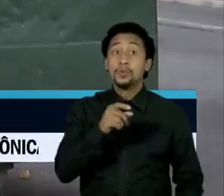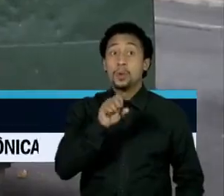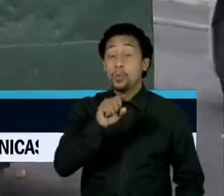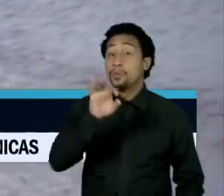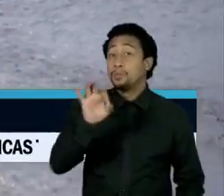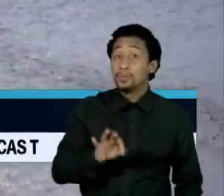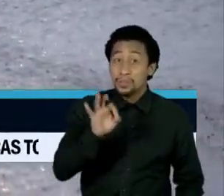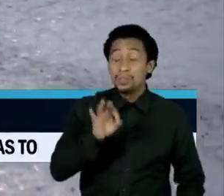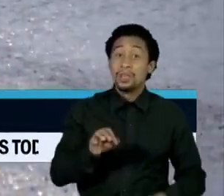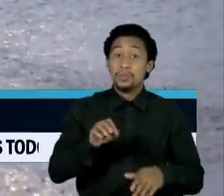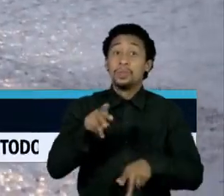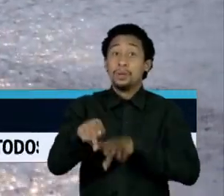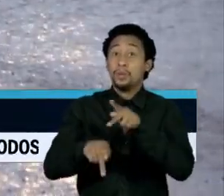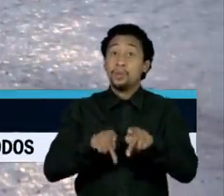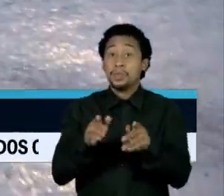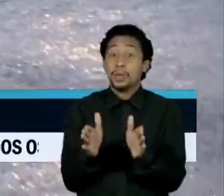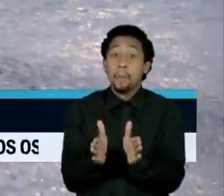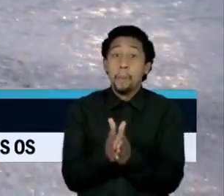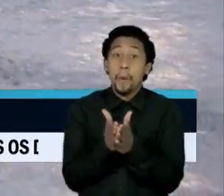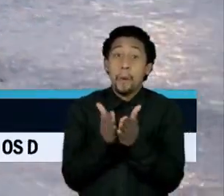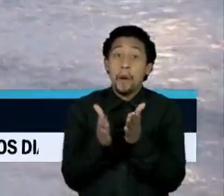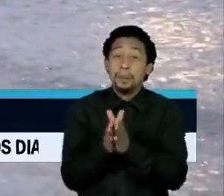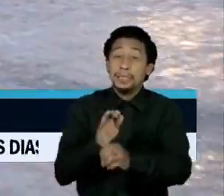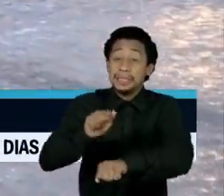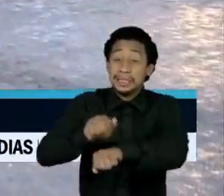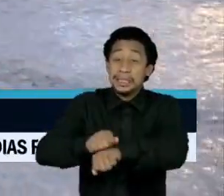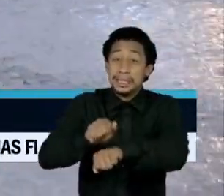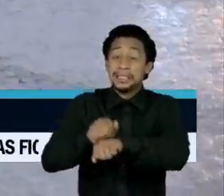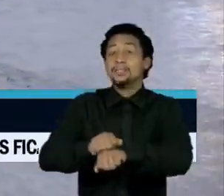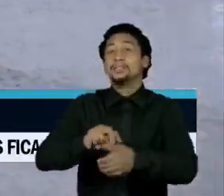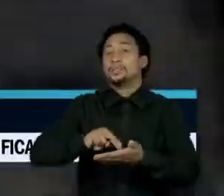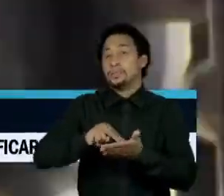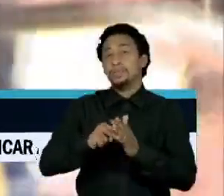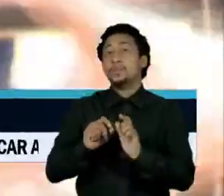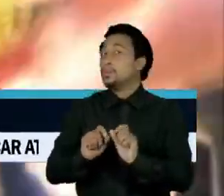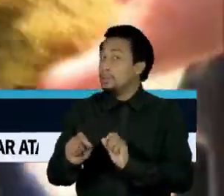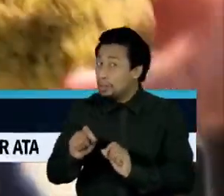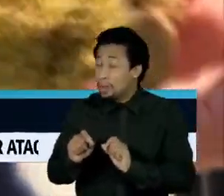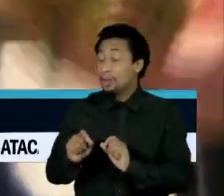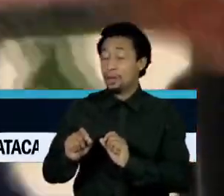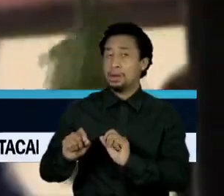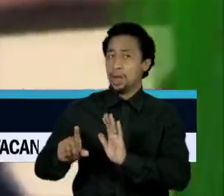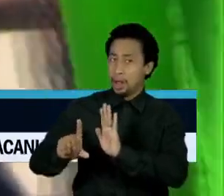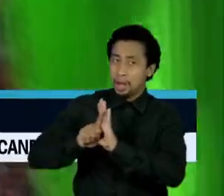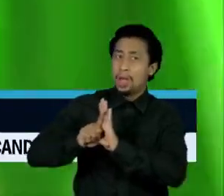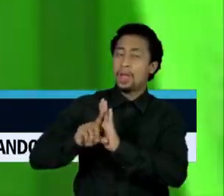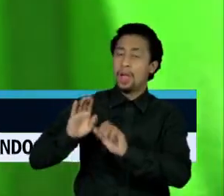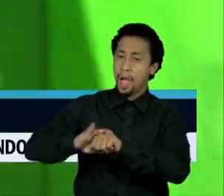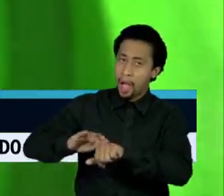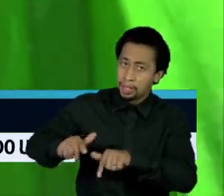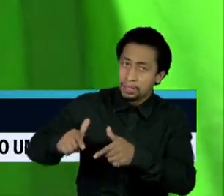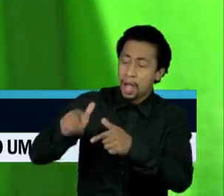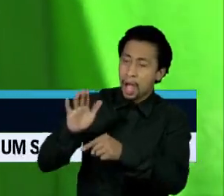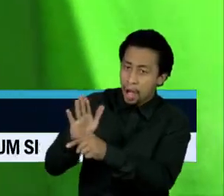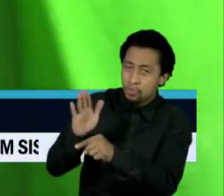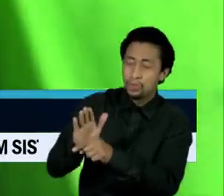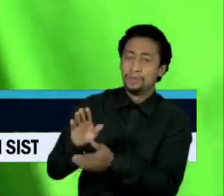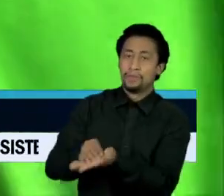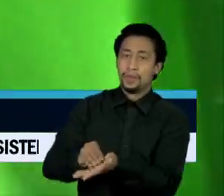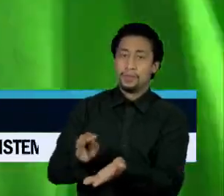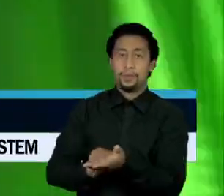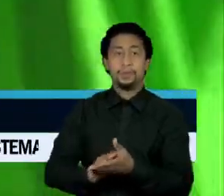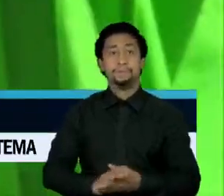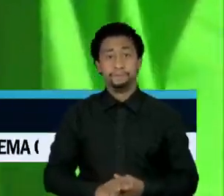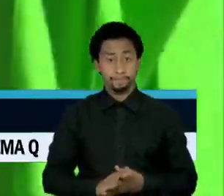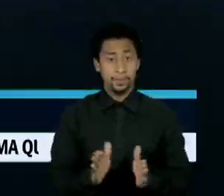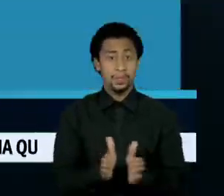de pobreza é o tamanho da falha de políticas públicas. Nos últimos dois anos, o rendimento dos mais pobres virou